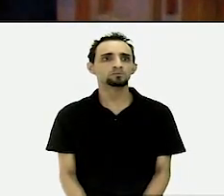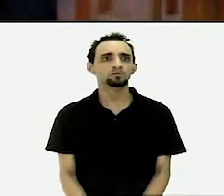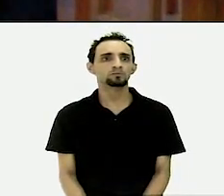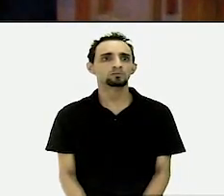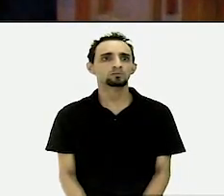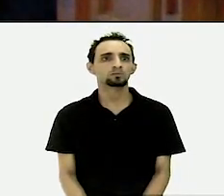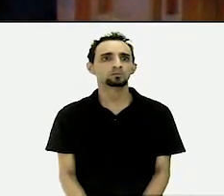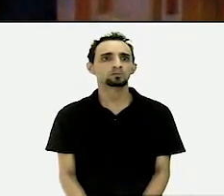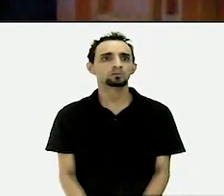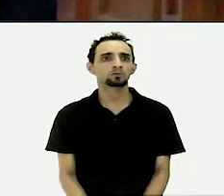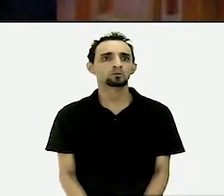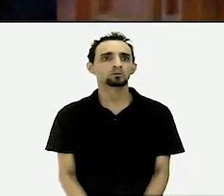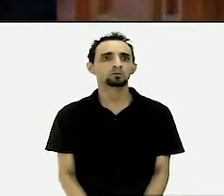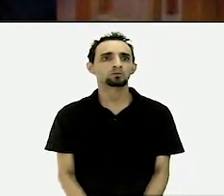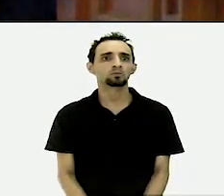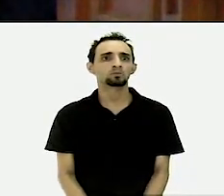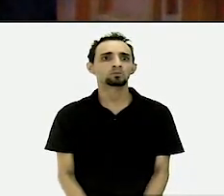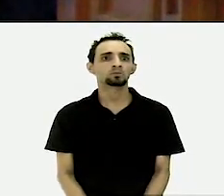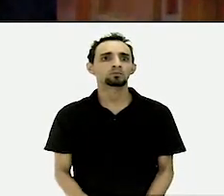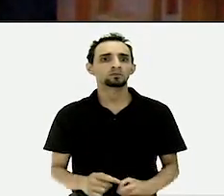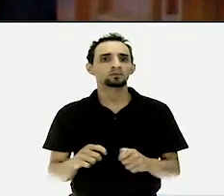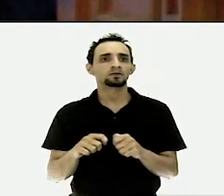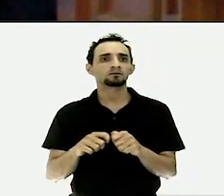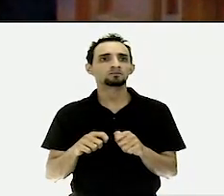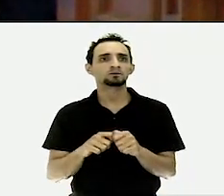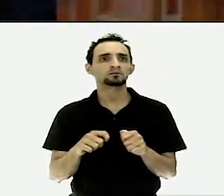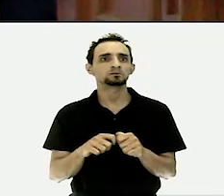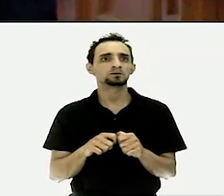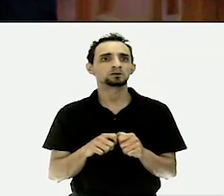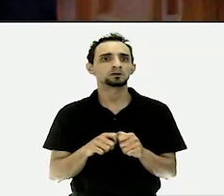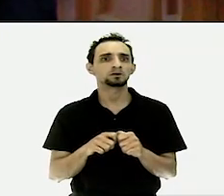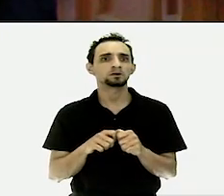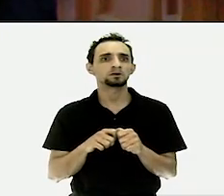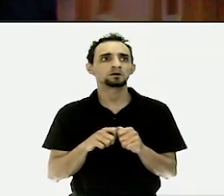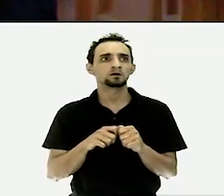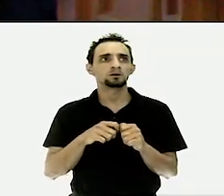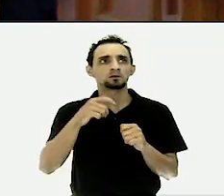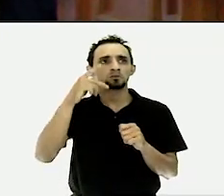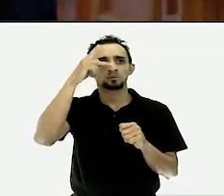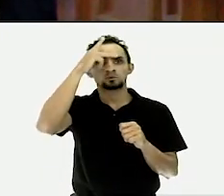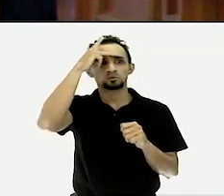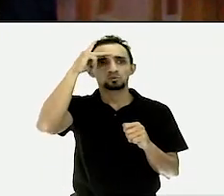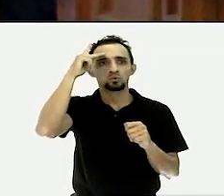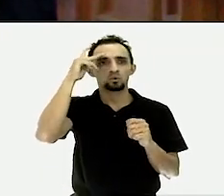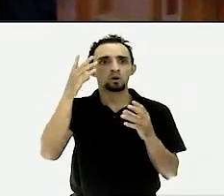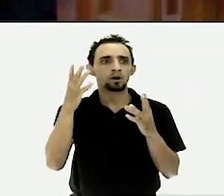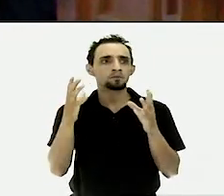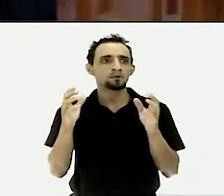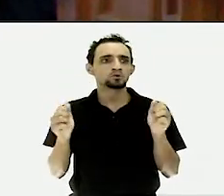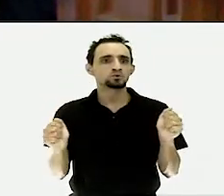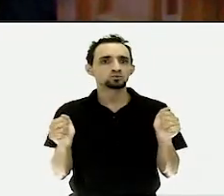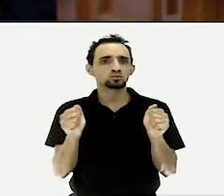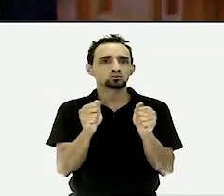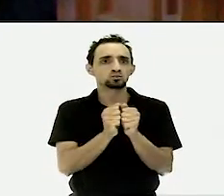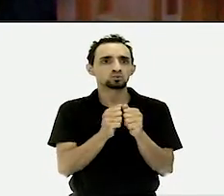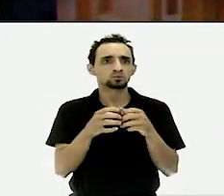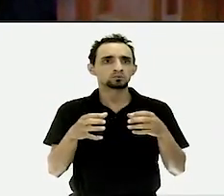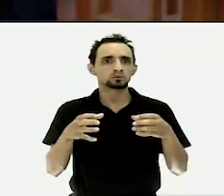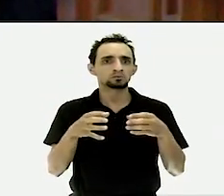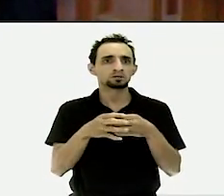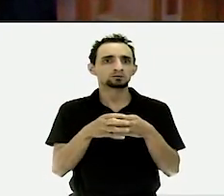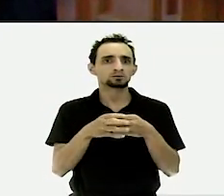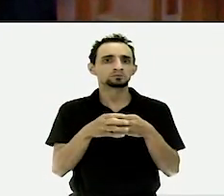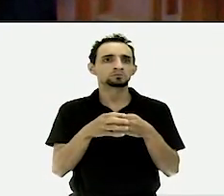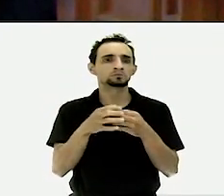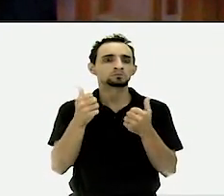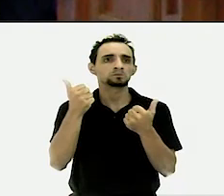Praça do Pardim. Lá tem um portão lateral que não cabe o caminhão